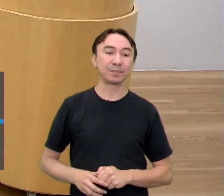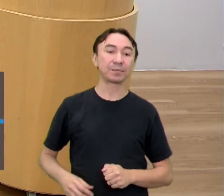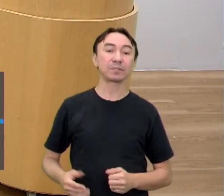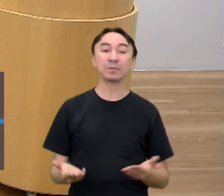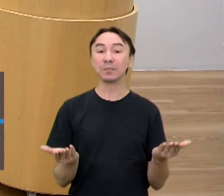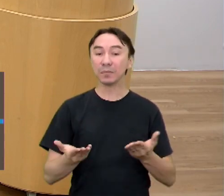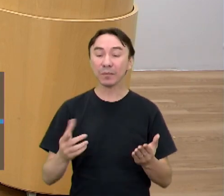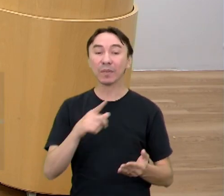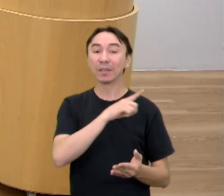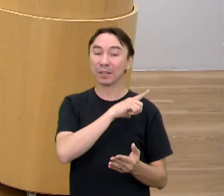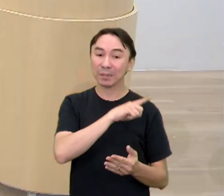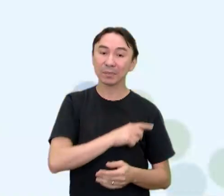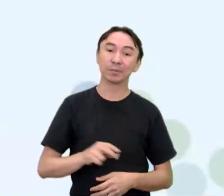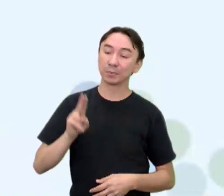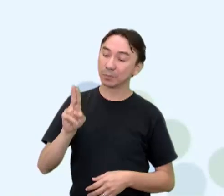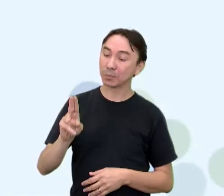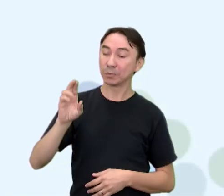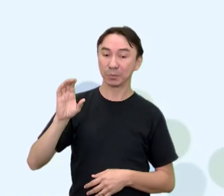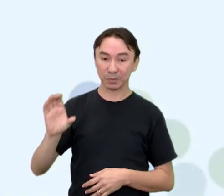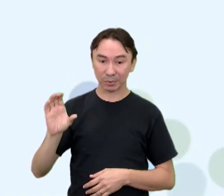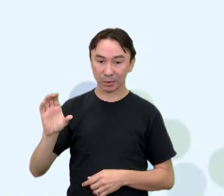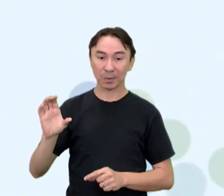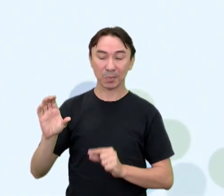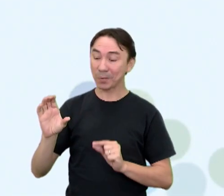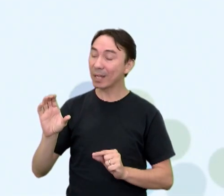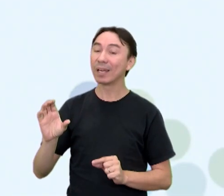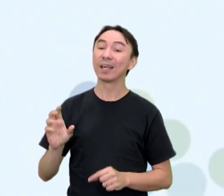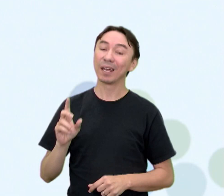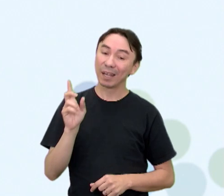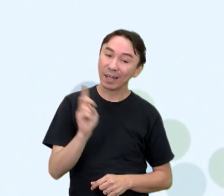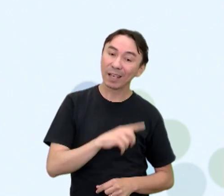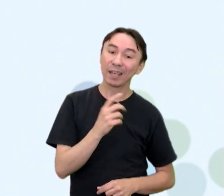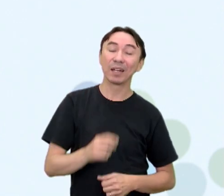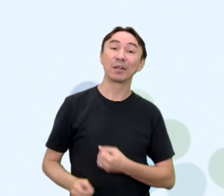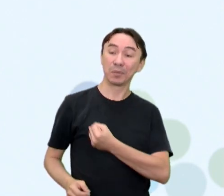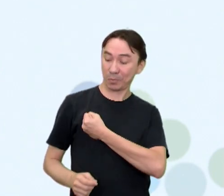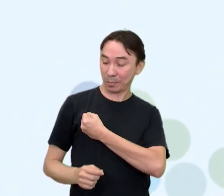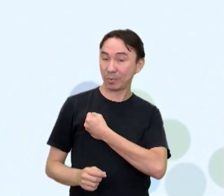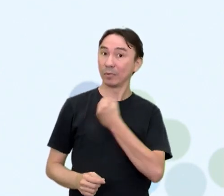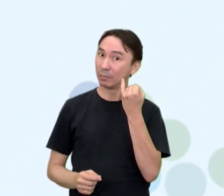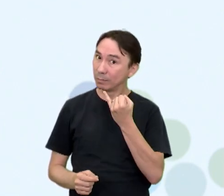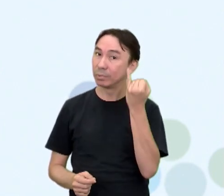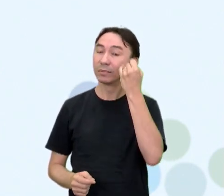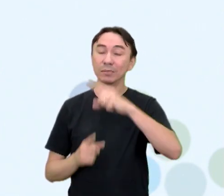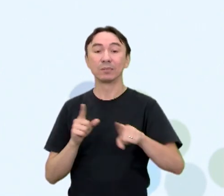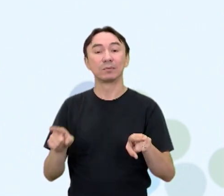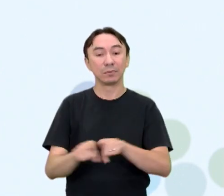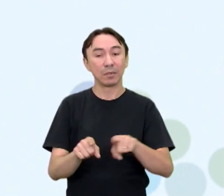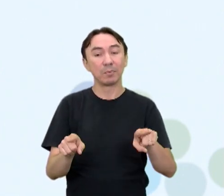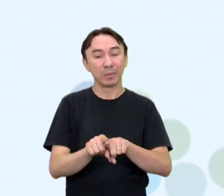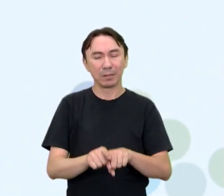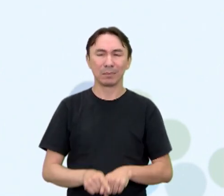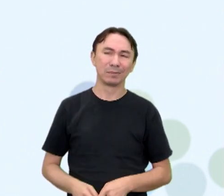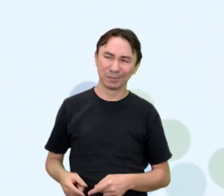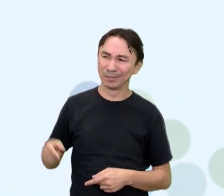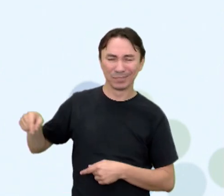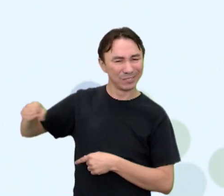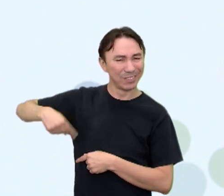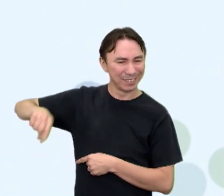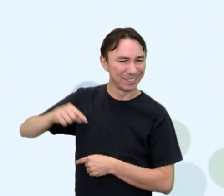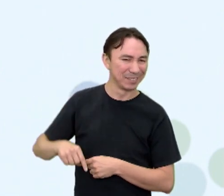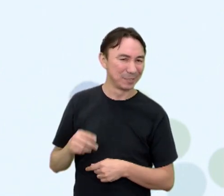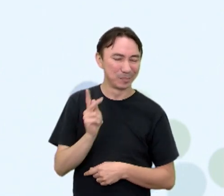nossa unidade curricular, os números também importam, e nós, como professores de matemática, somos suspeitos para falar disso, né, Ale? E existe